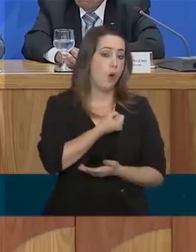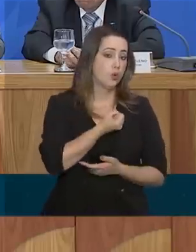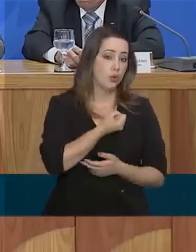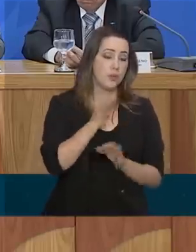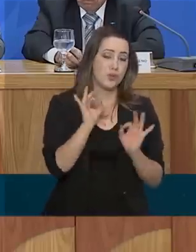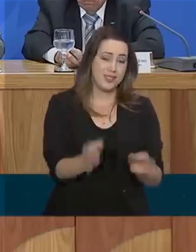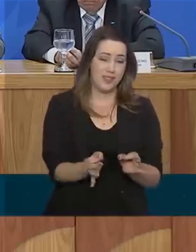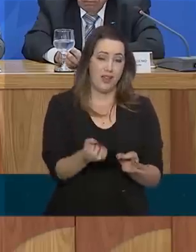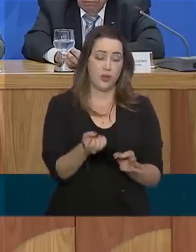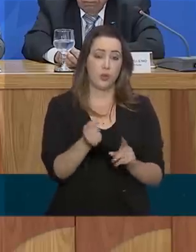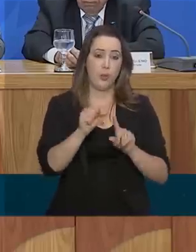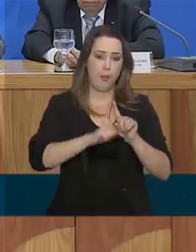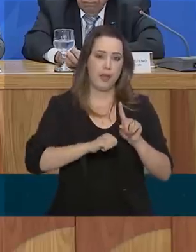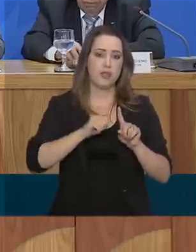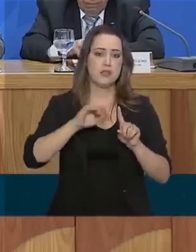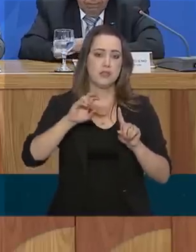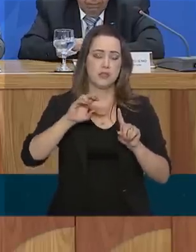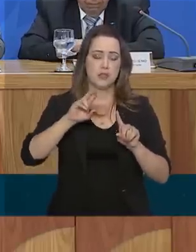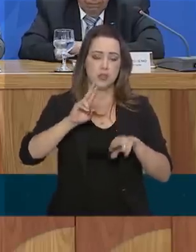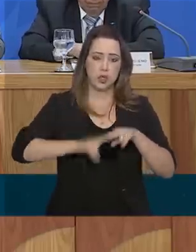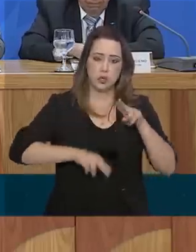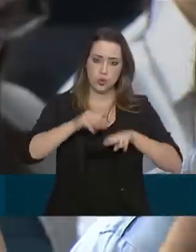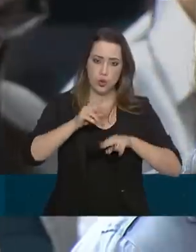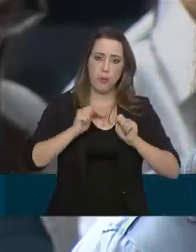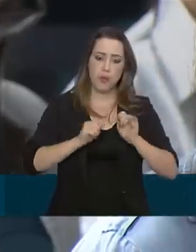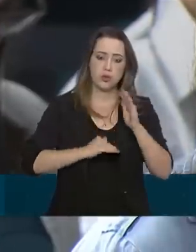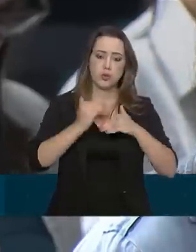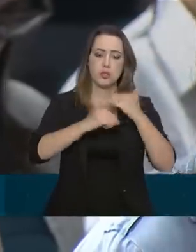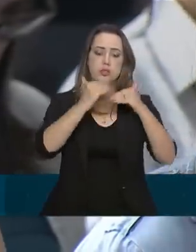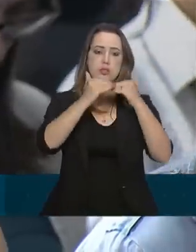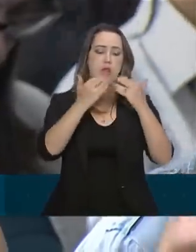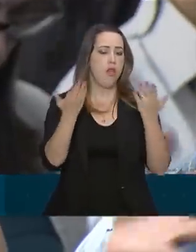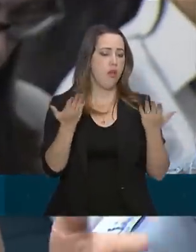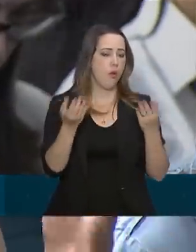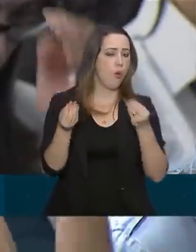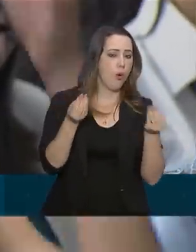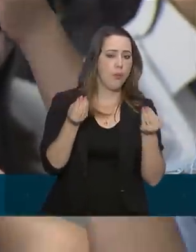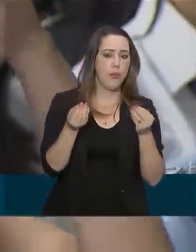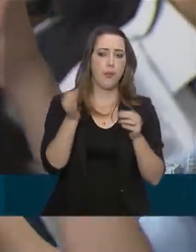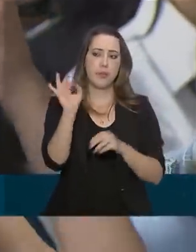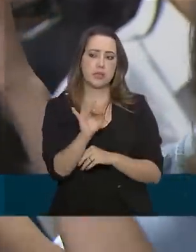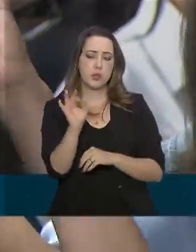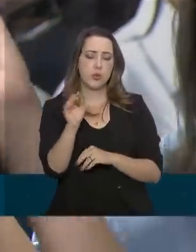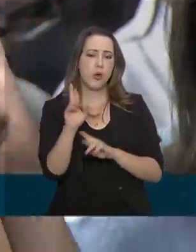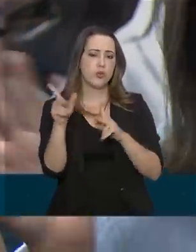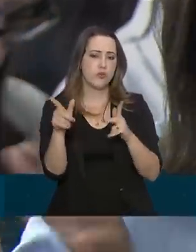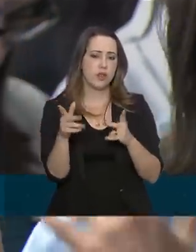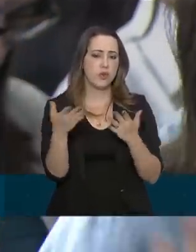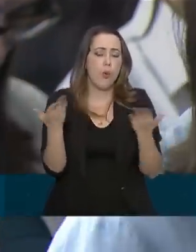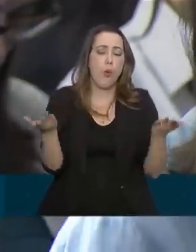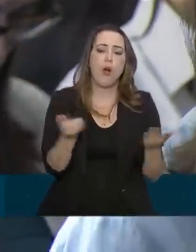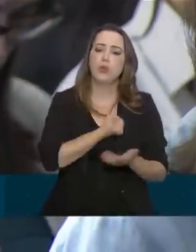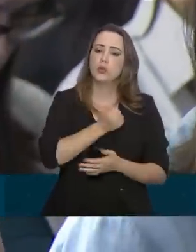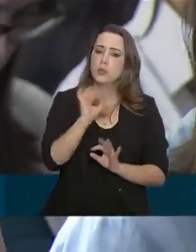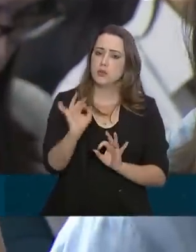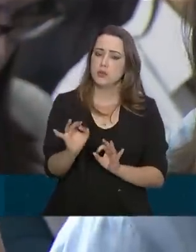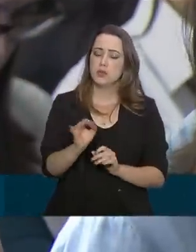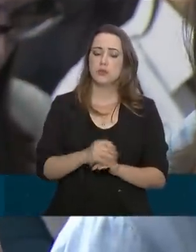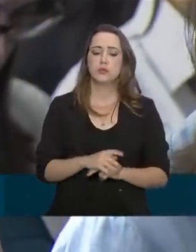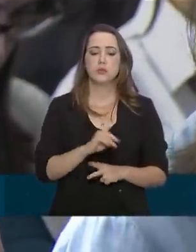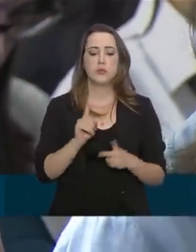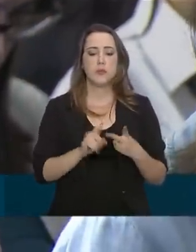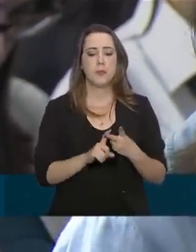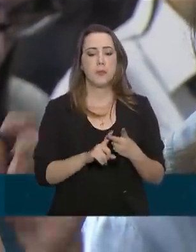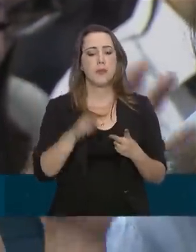junho nem tão assim é possível apontar que houve um crescimento sem falar que o percentual é não seja 88 mas quanto que teria sido é